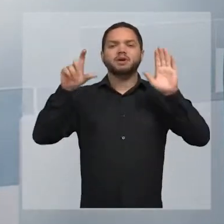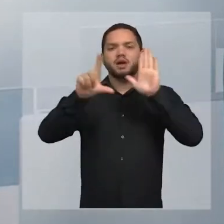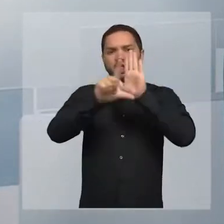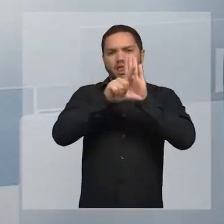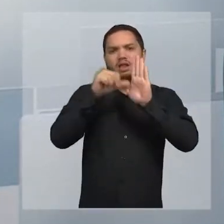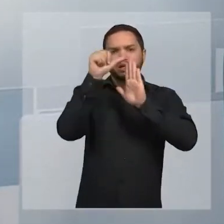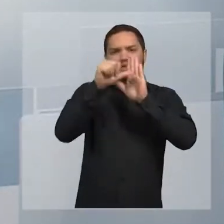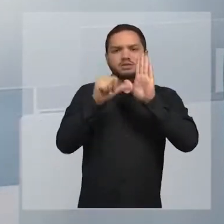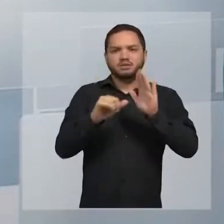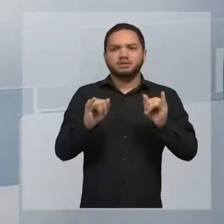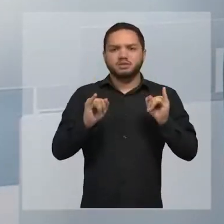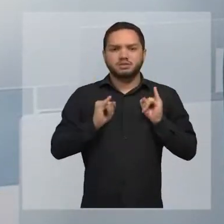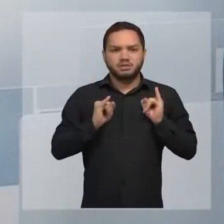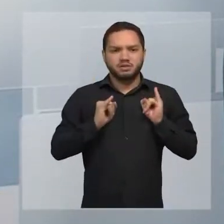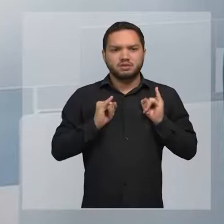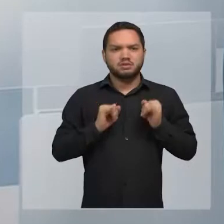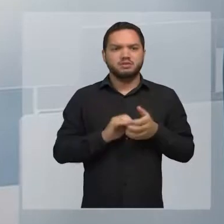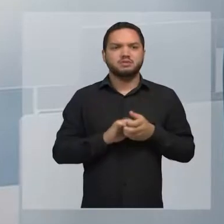tema reforma da Previdência